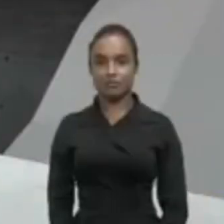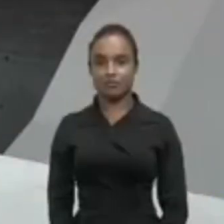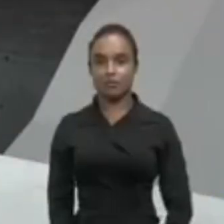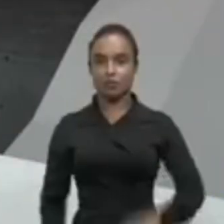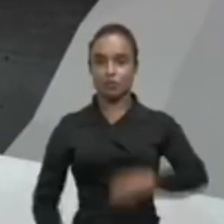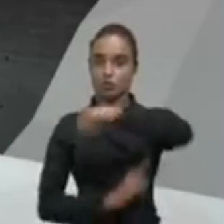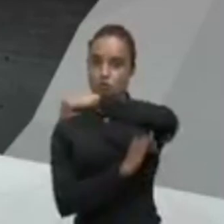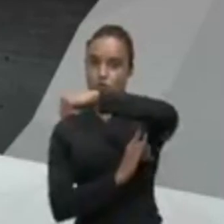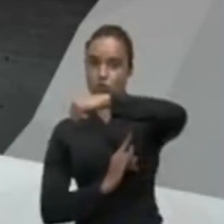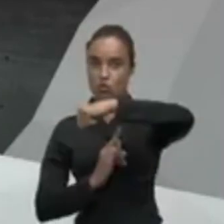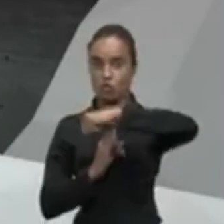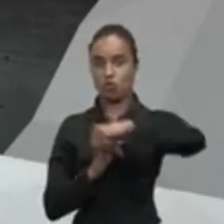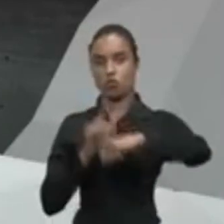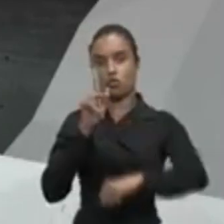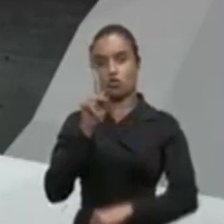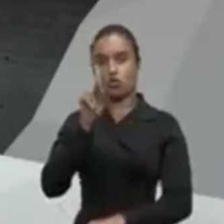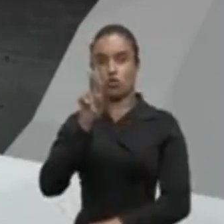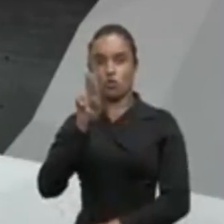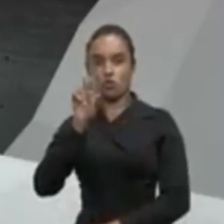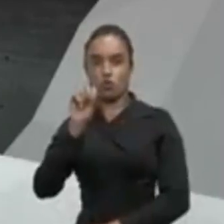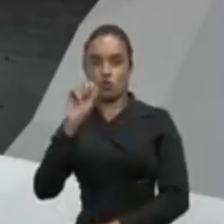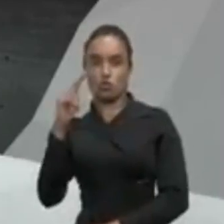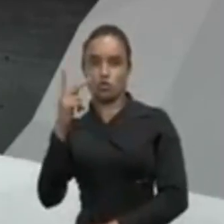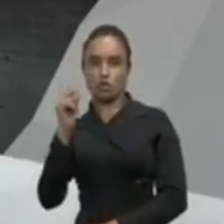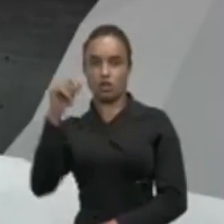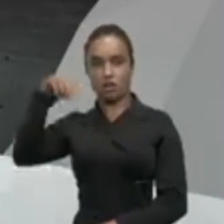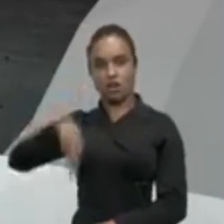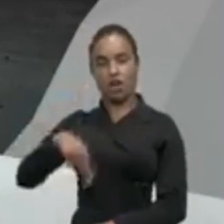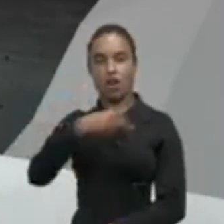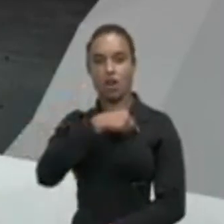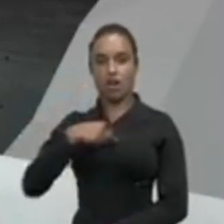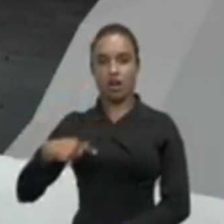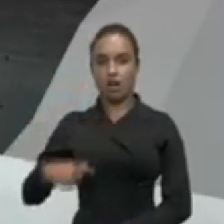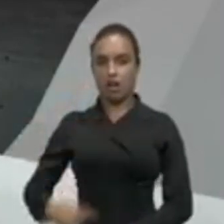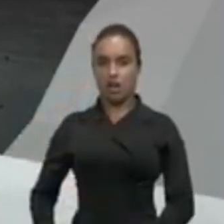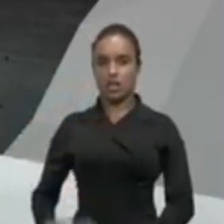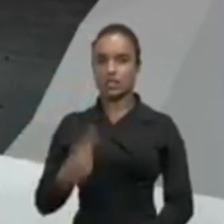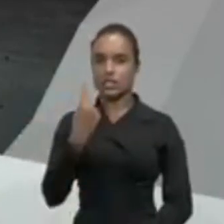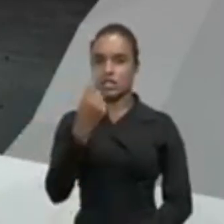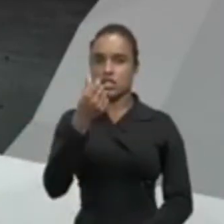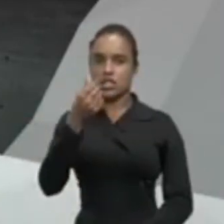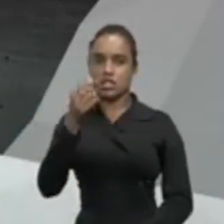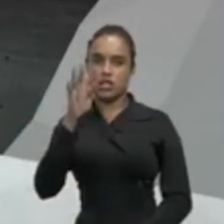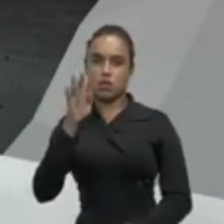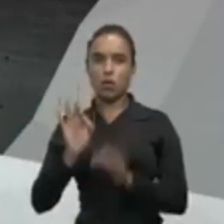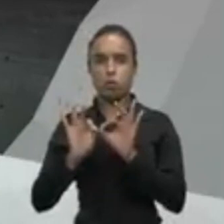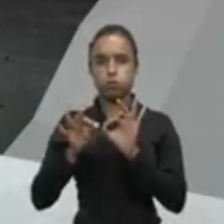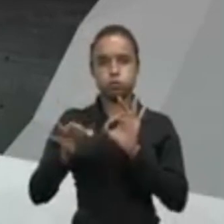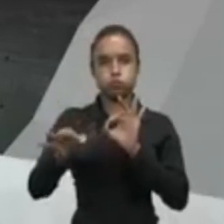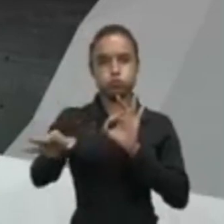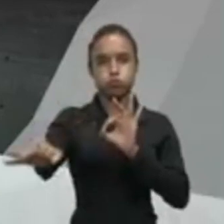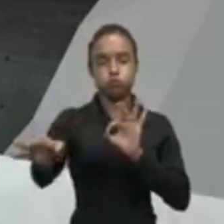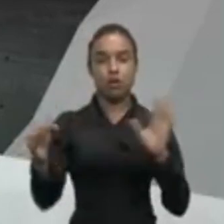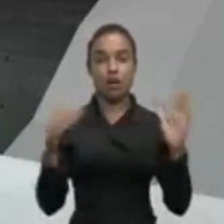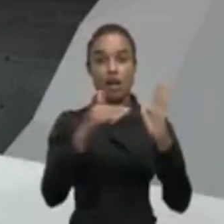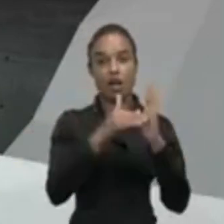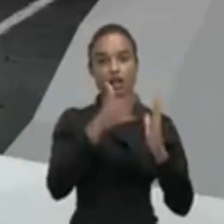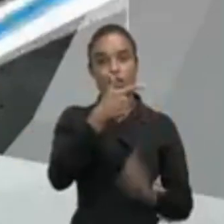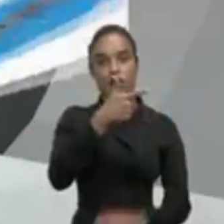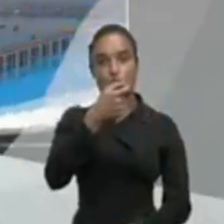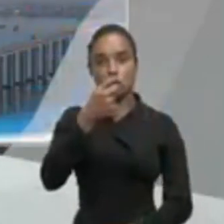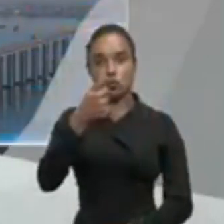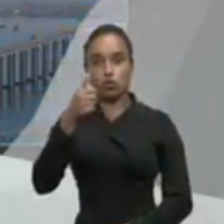A ponte da Nanyang-Kushan, na China, com seus 164 quilômetros, até 2018 foi a maior ponte do